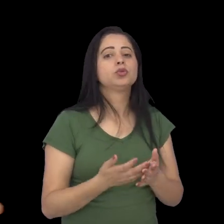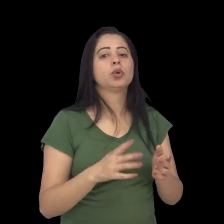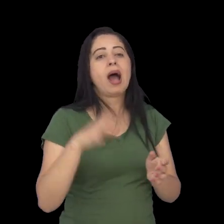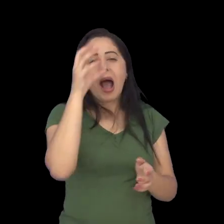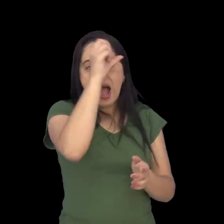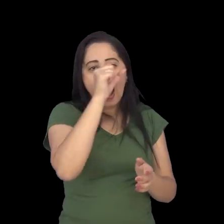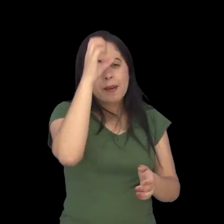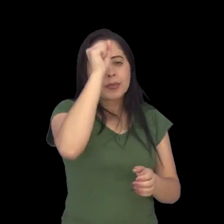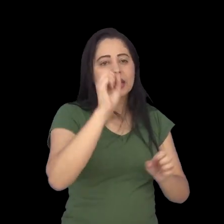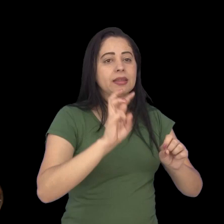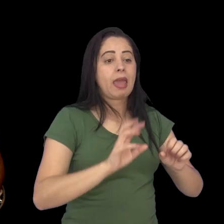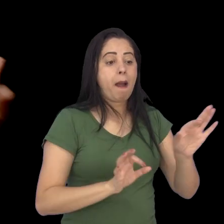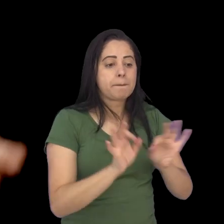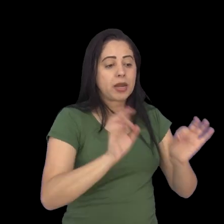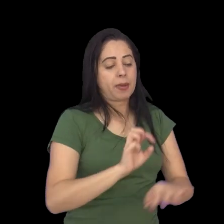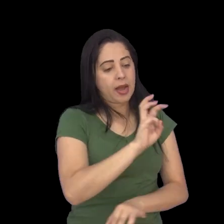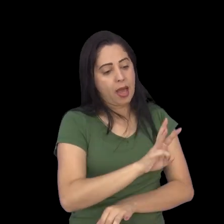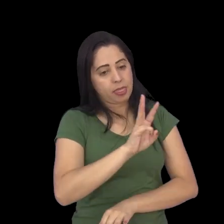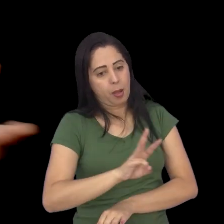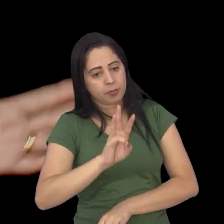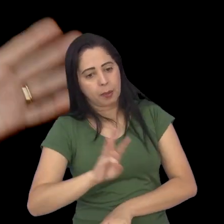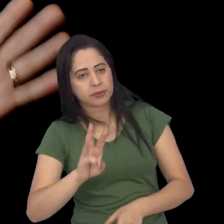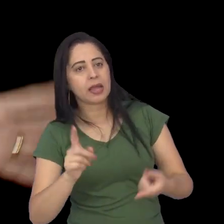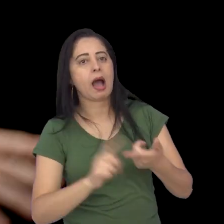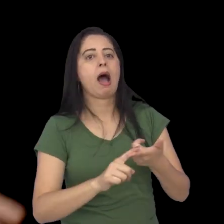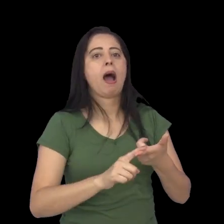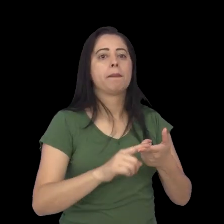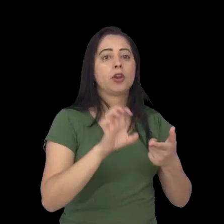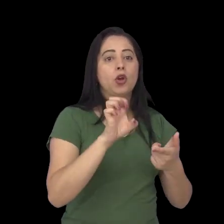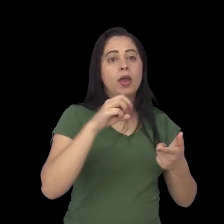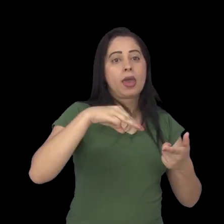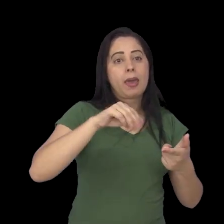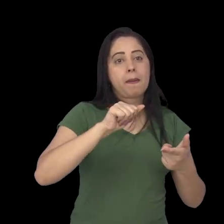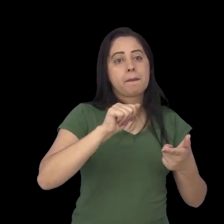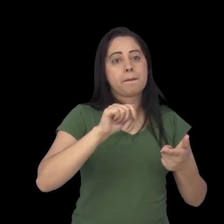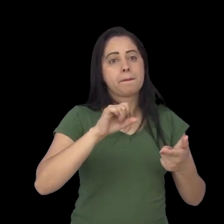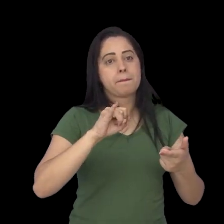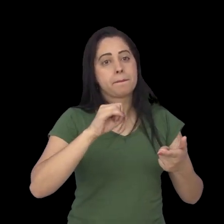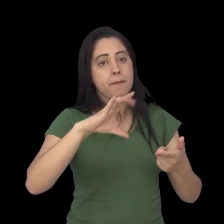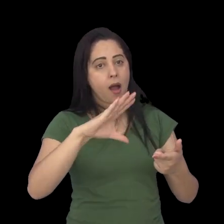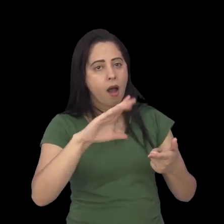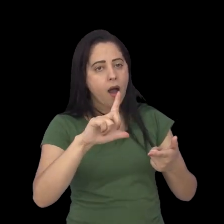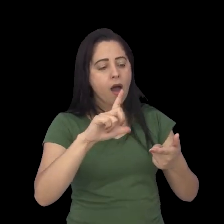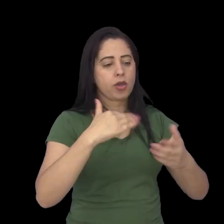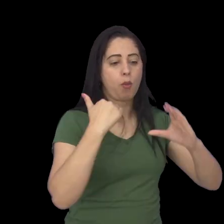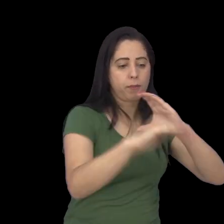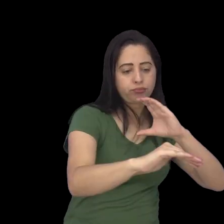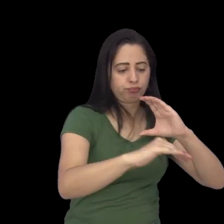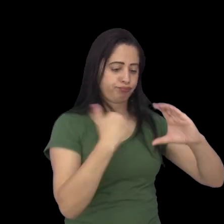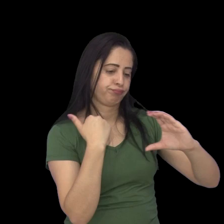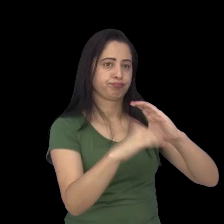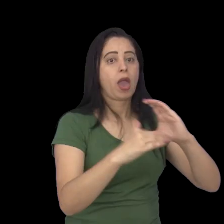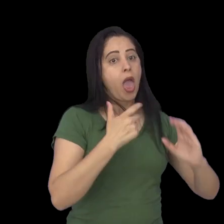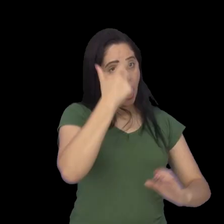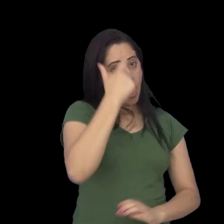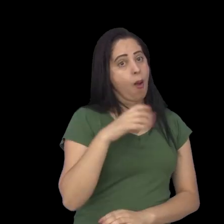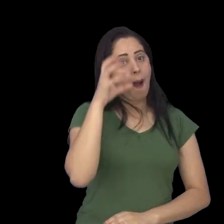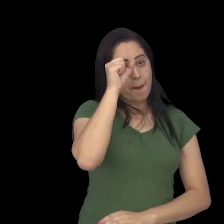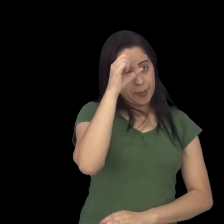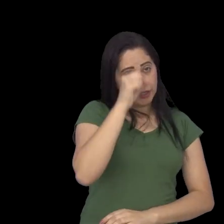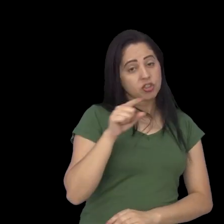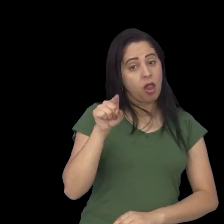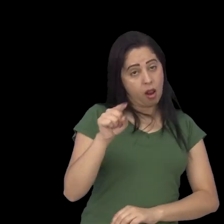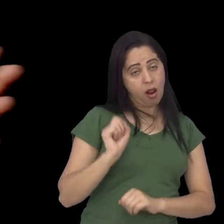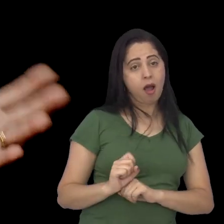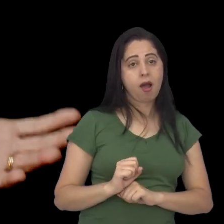aprender a fazer site. Na época, a gente teve o primeiro contratado, depois eu aprendi a fazer, cuidei do site.